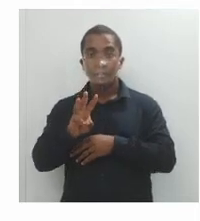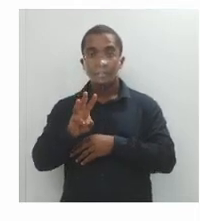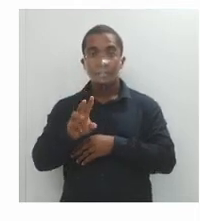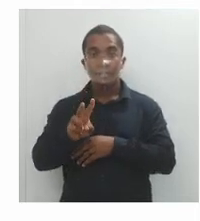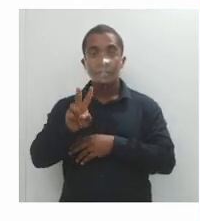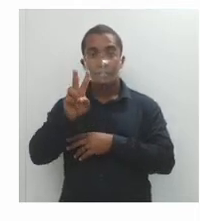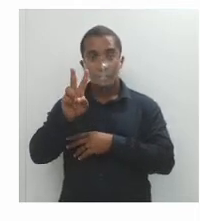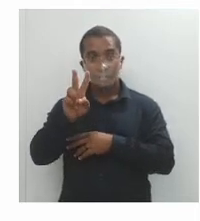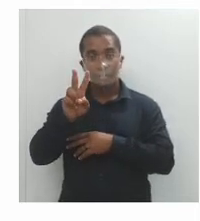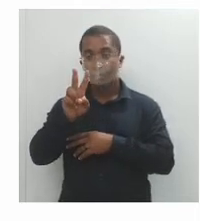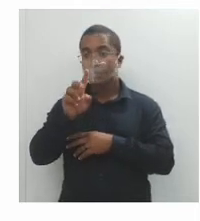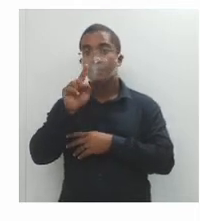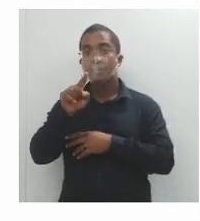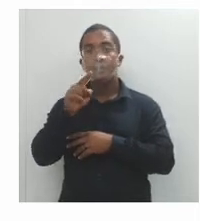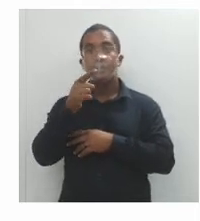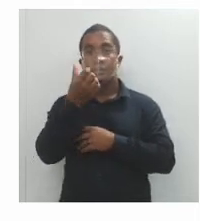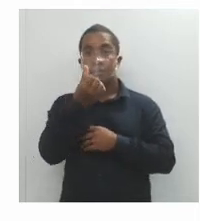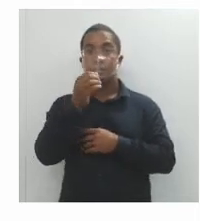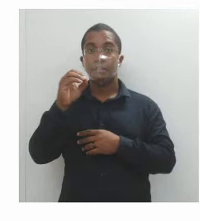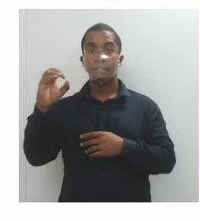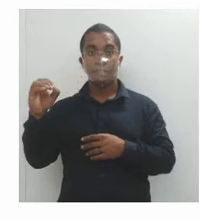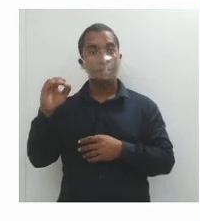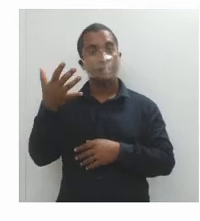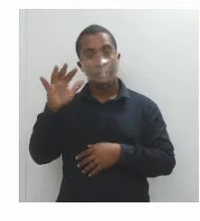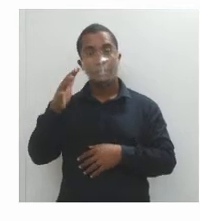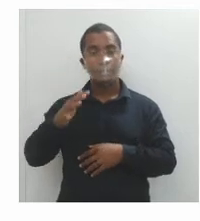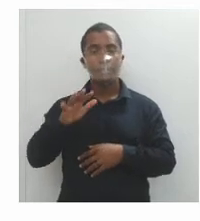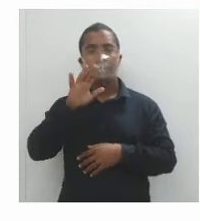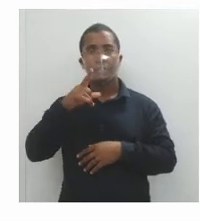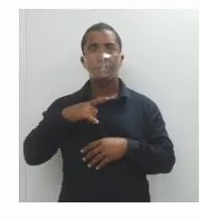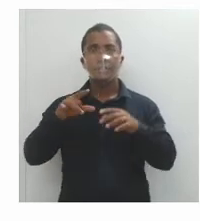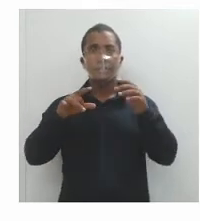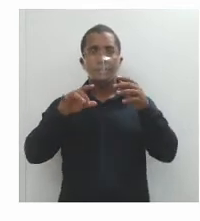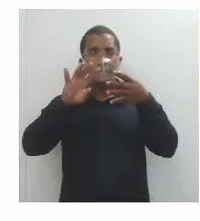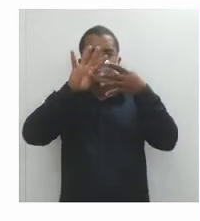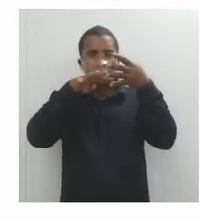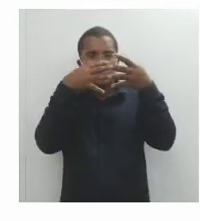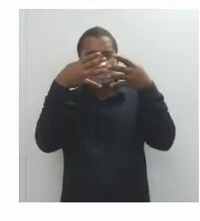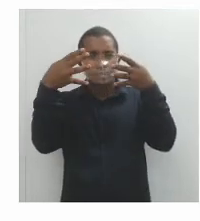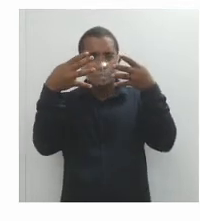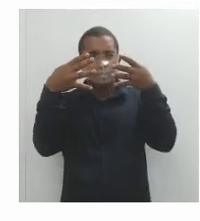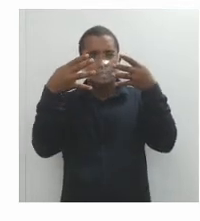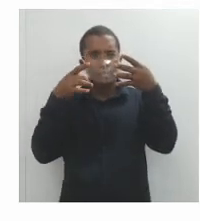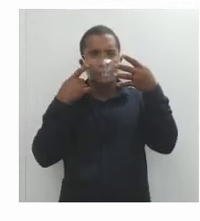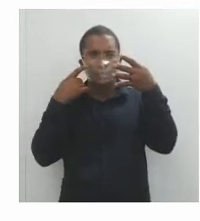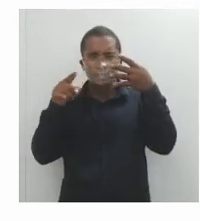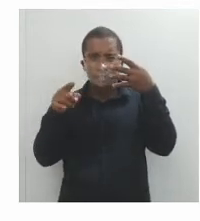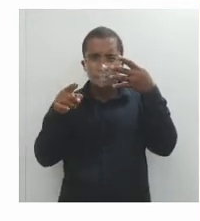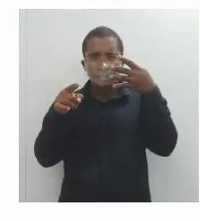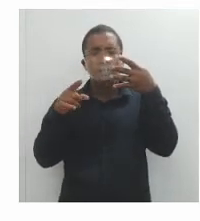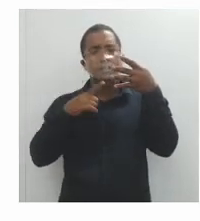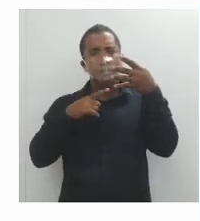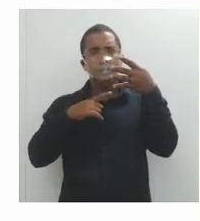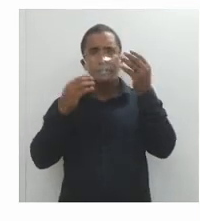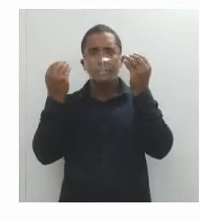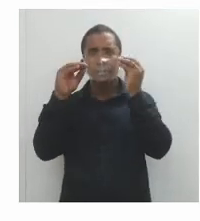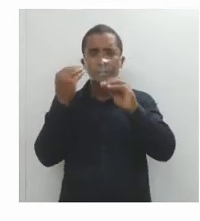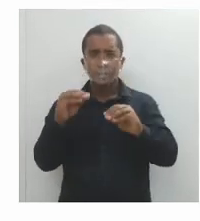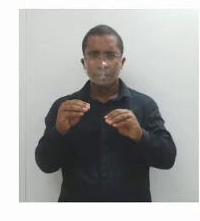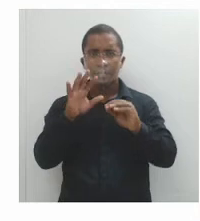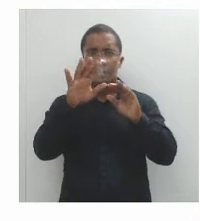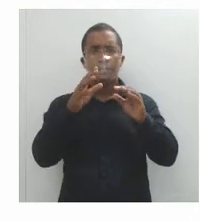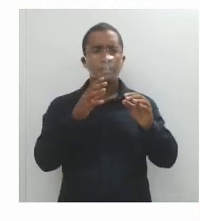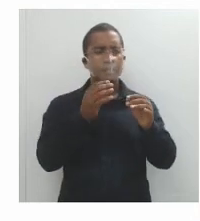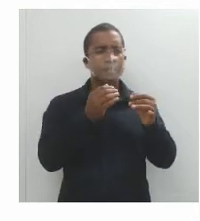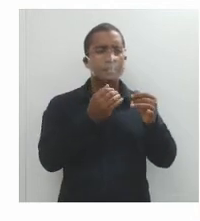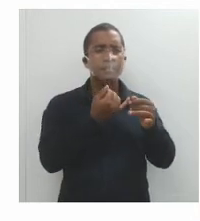aproximada do equipamento elétrico. Está ali a tabela, a gente vai ampliar essa tabela. Aí a pergunta agora, o equipamento elétrico que